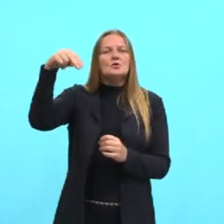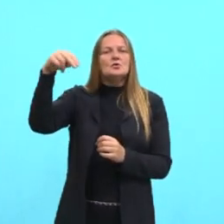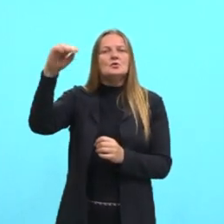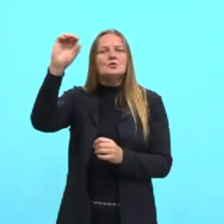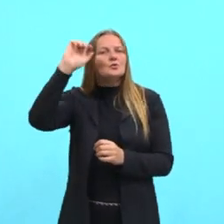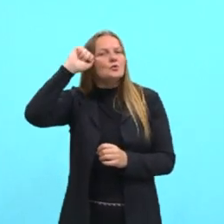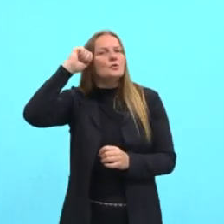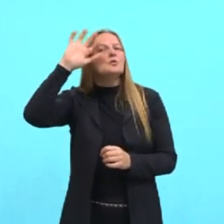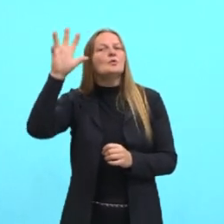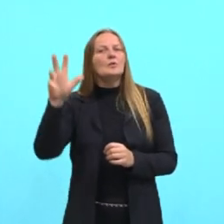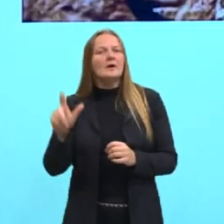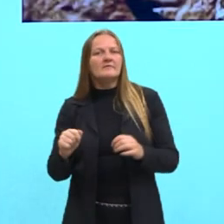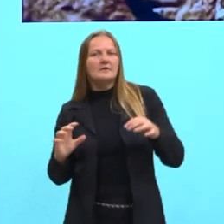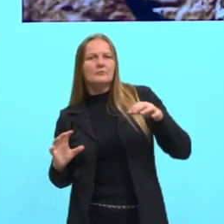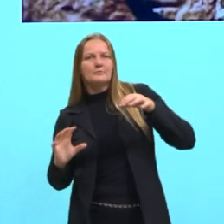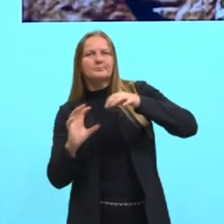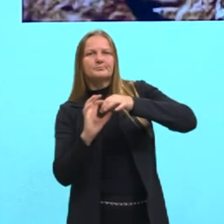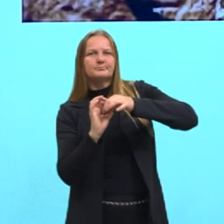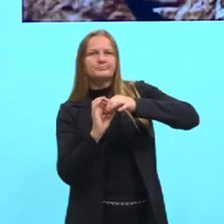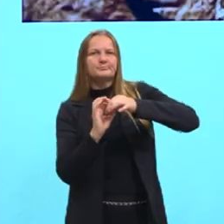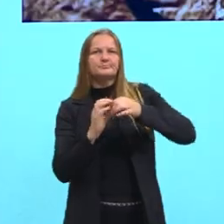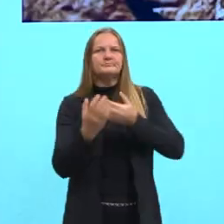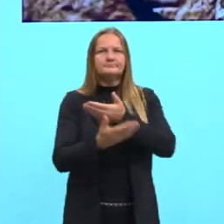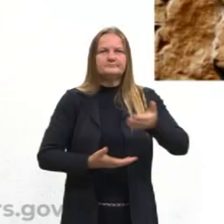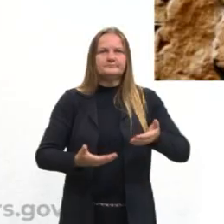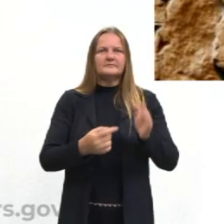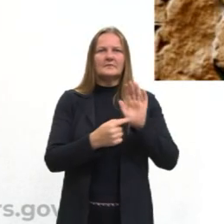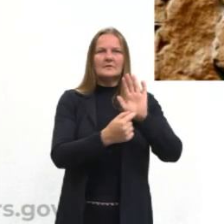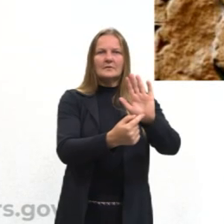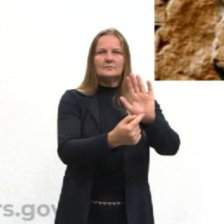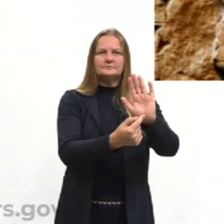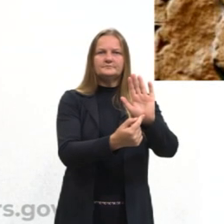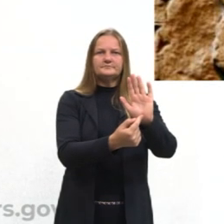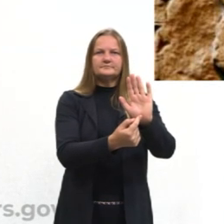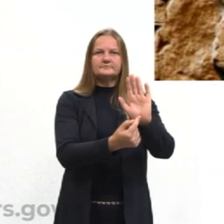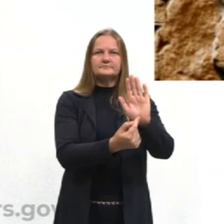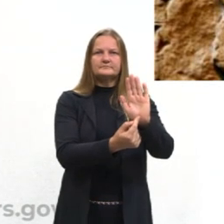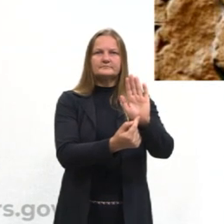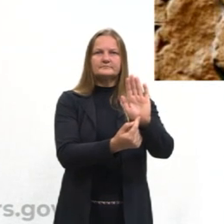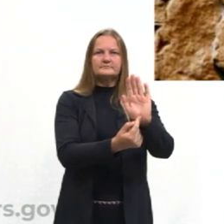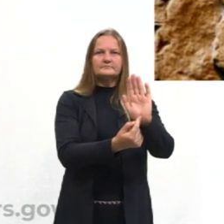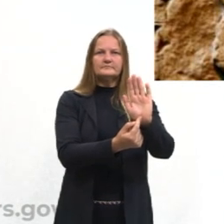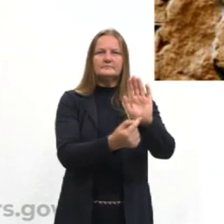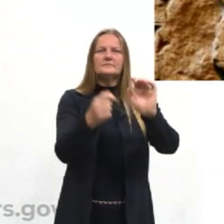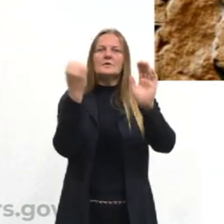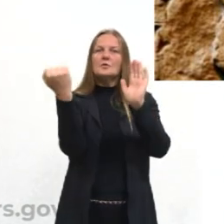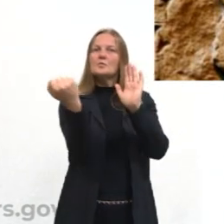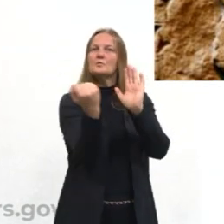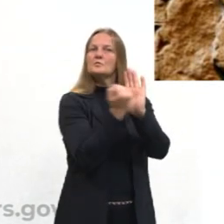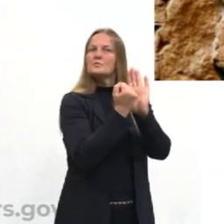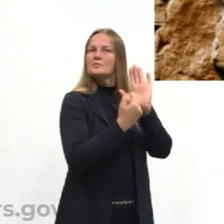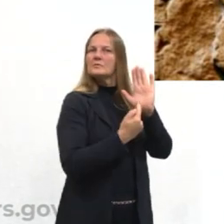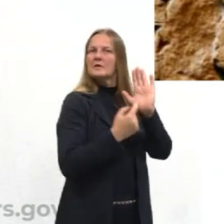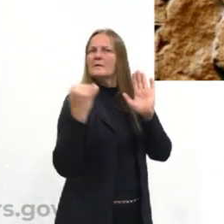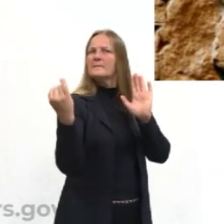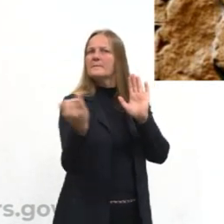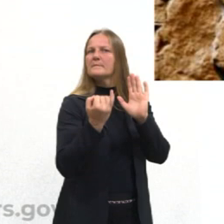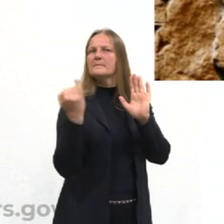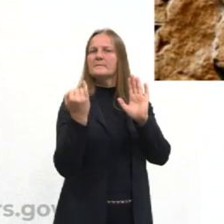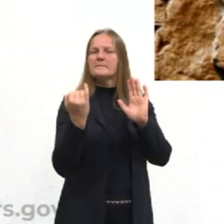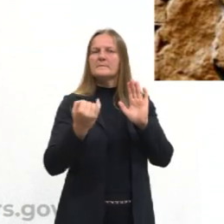ao Oriente Médio e aqui pessoal um uma marca bem importante né